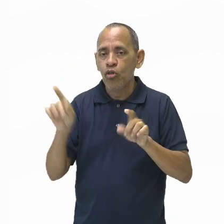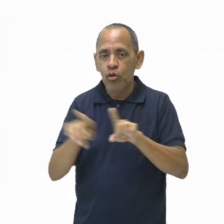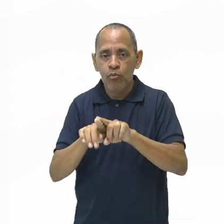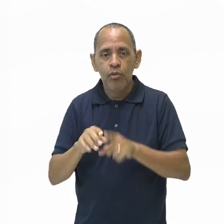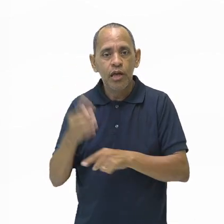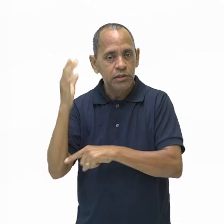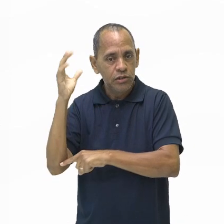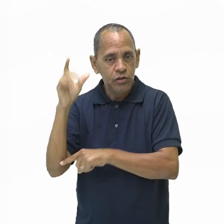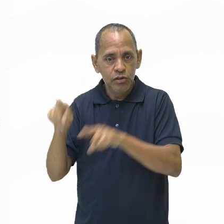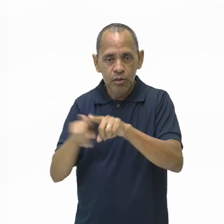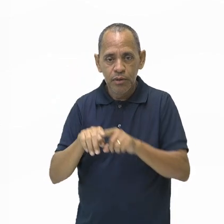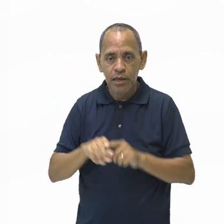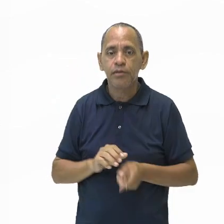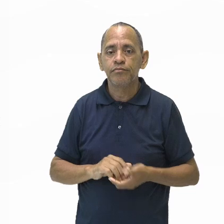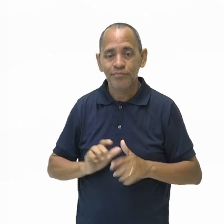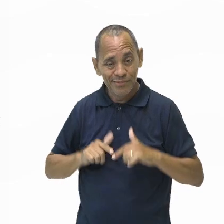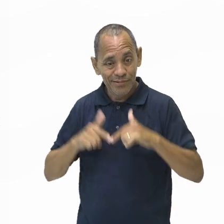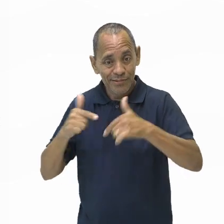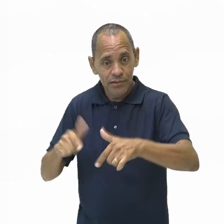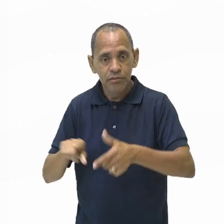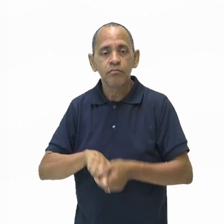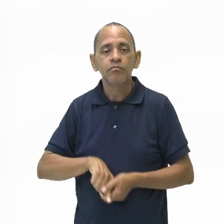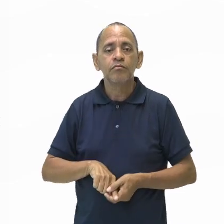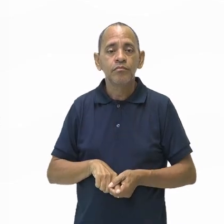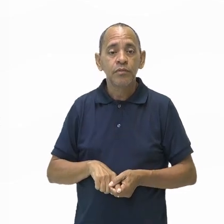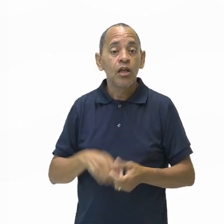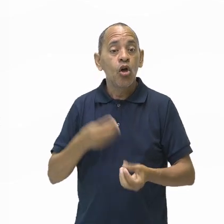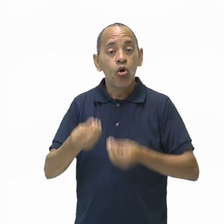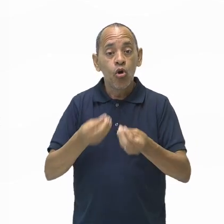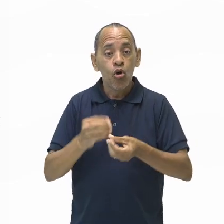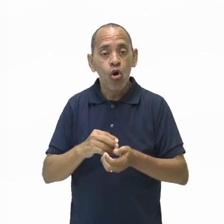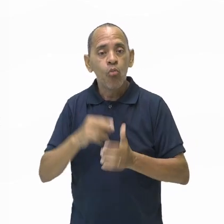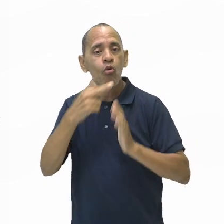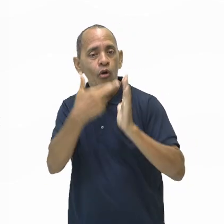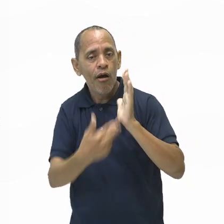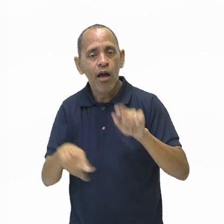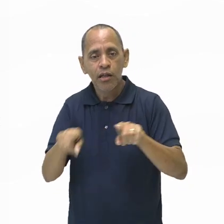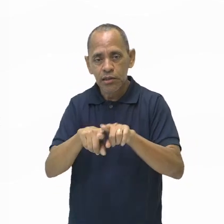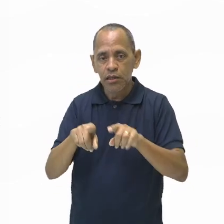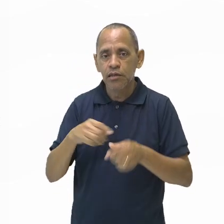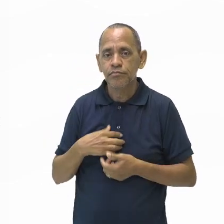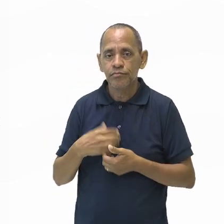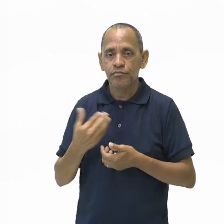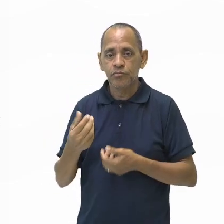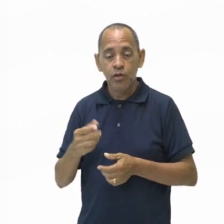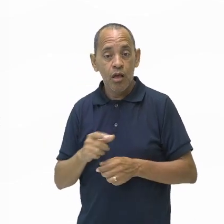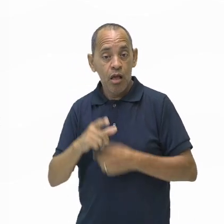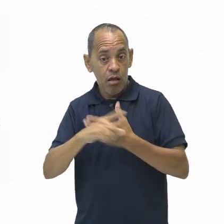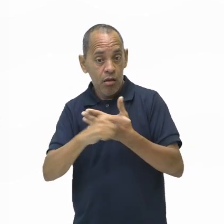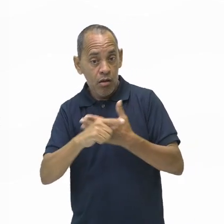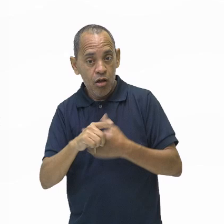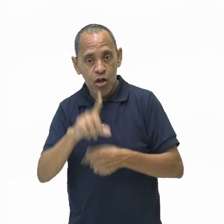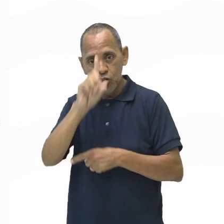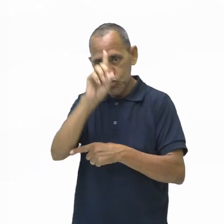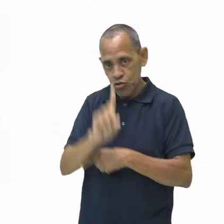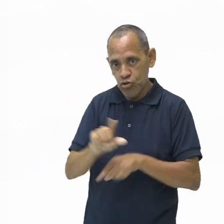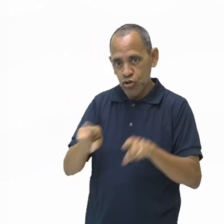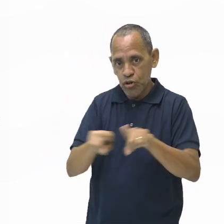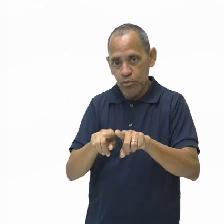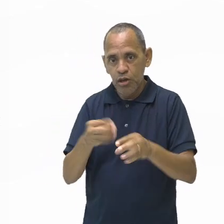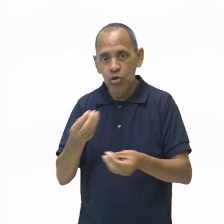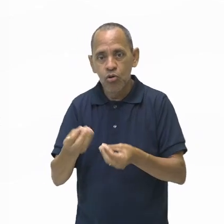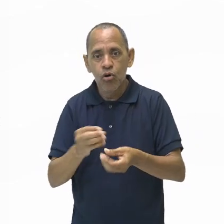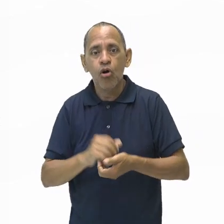de ação. A obra, dirigida e roteirizada por Christopher Nolan, aclamado diretor responsável por diversos